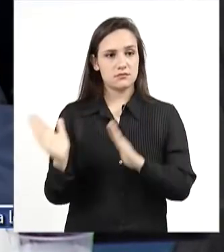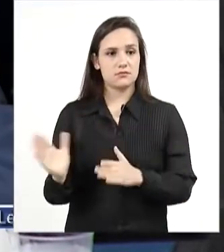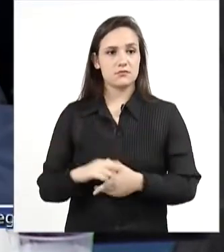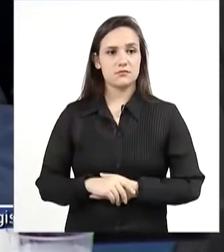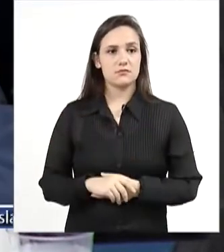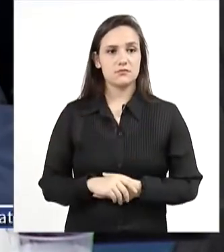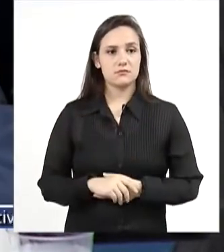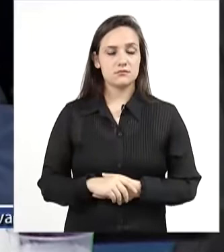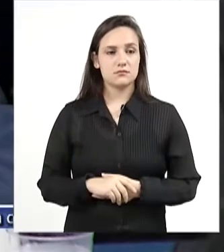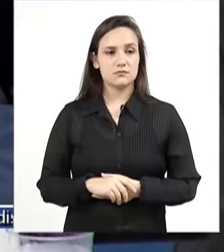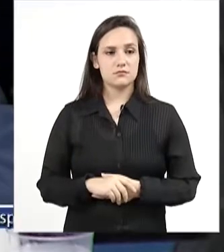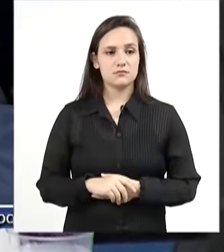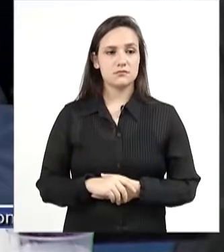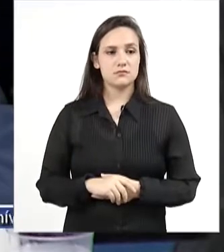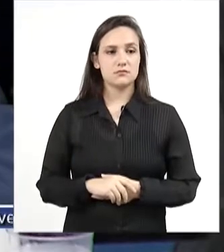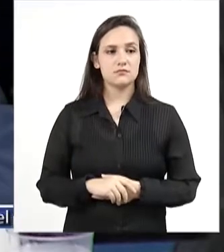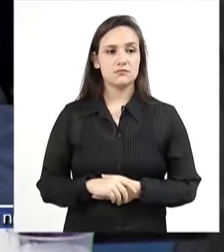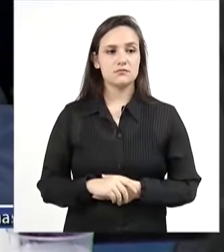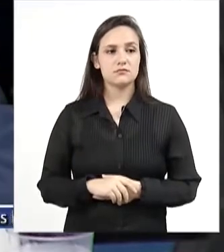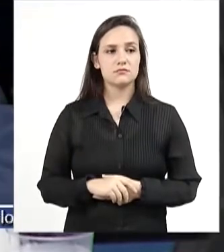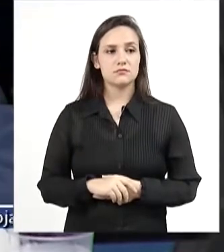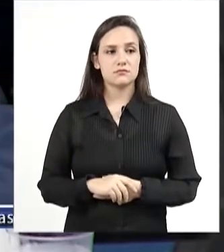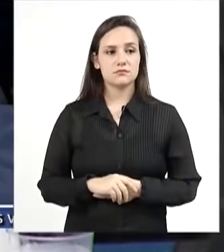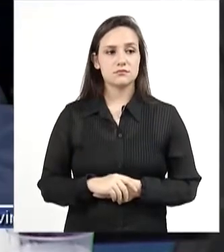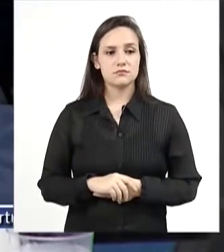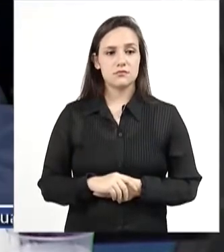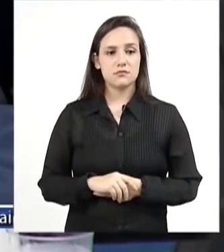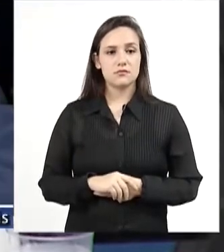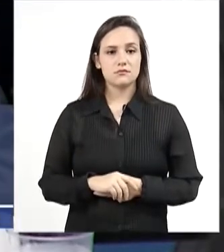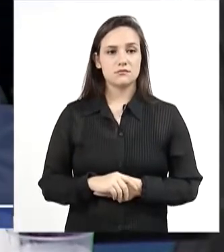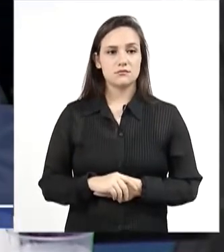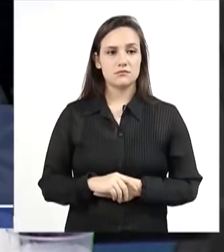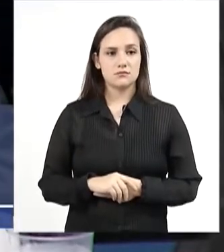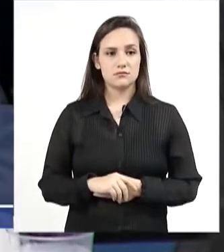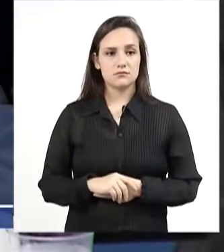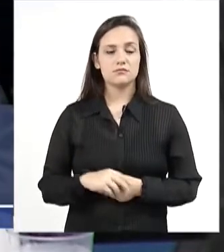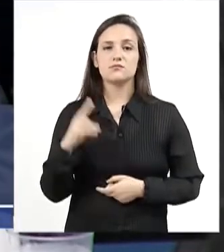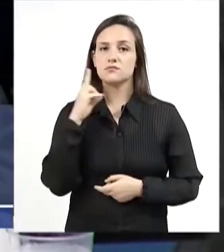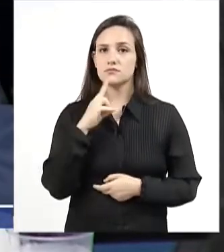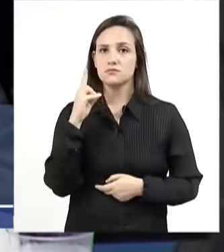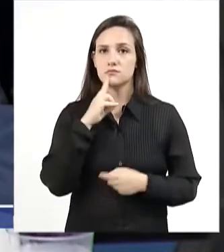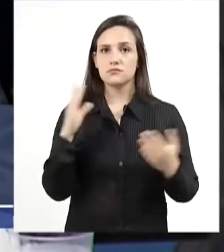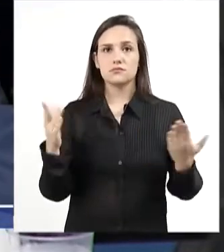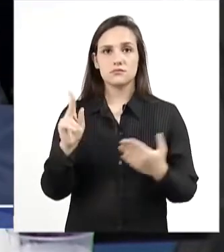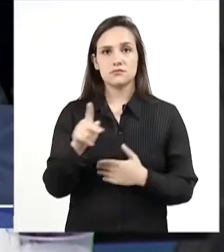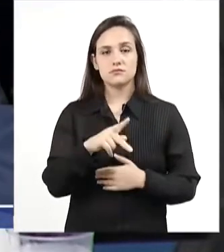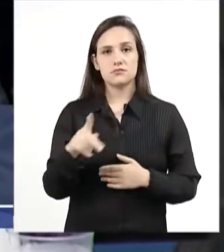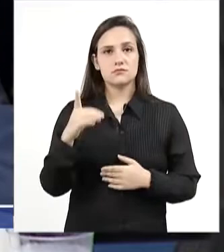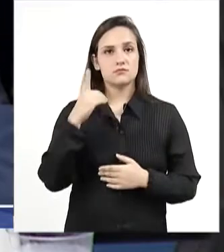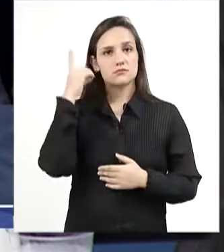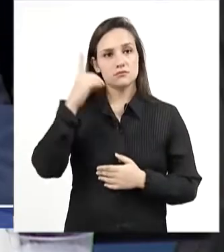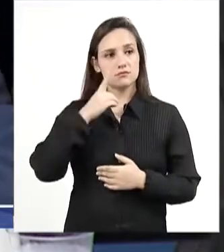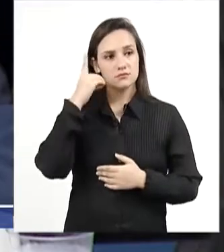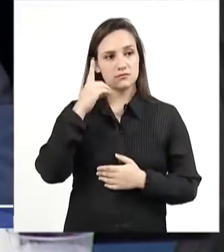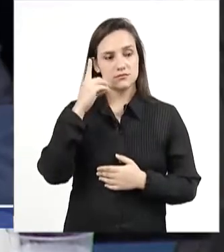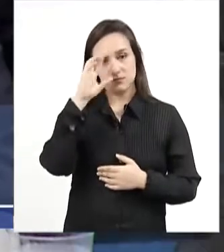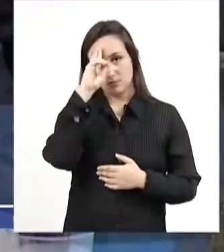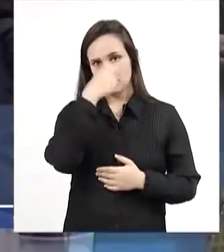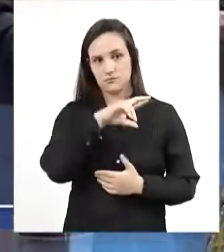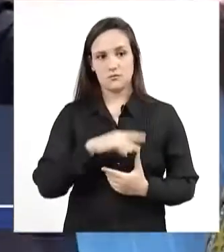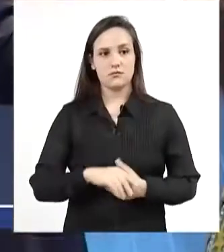Nós queremos que possa transcorrer a nossa sessão normalmente. Deputado professor Rinaldo com a palavra.